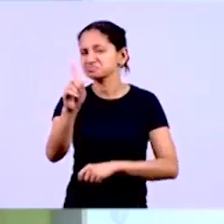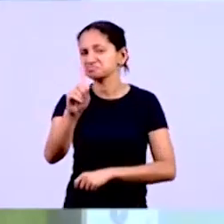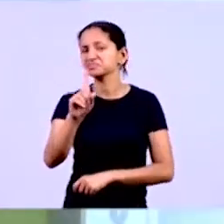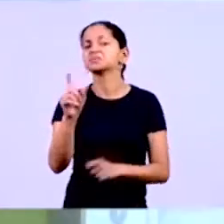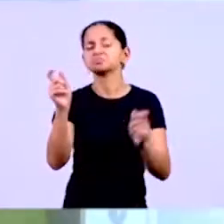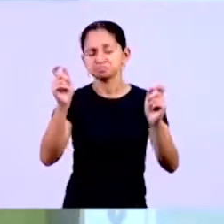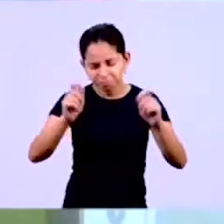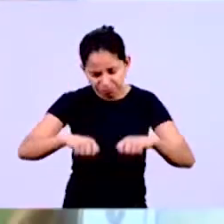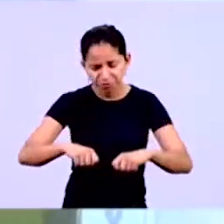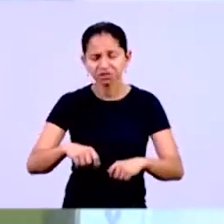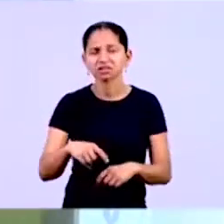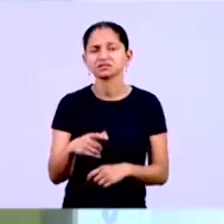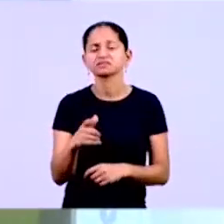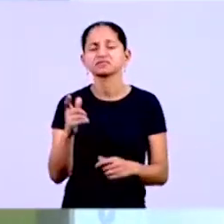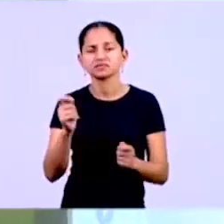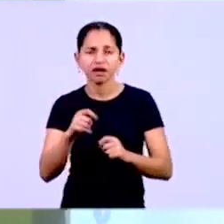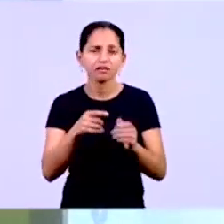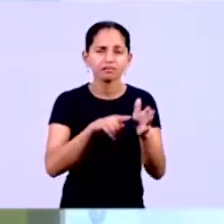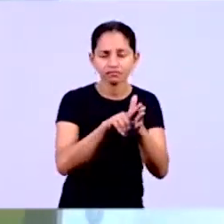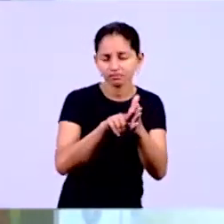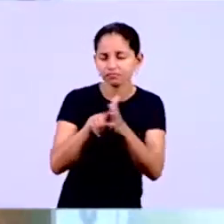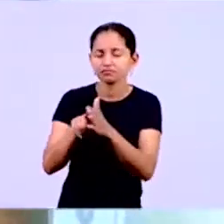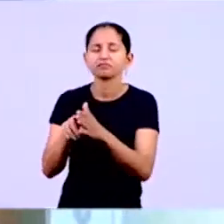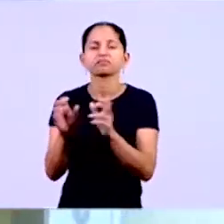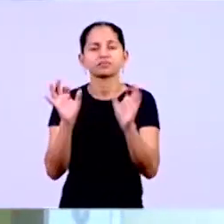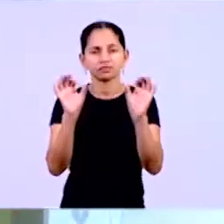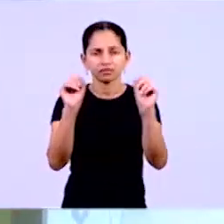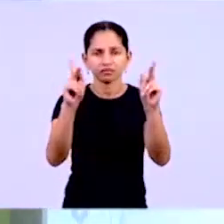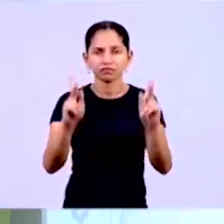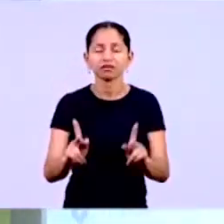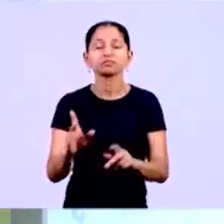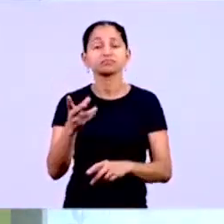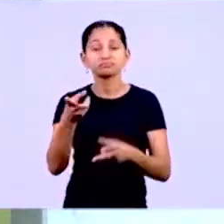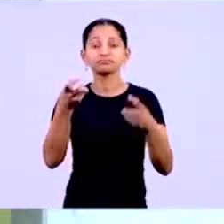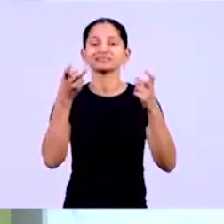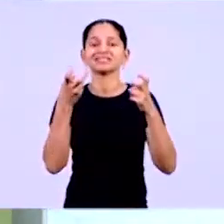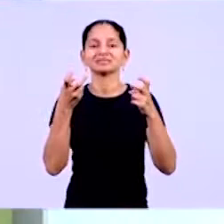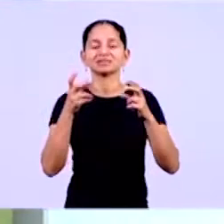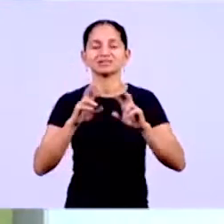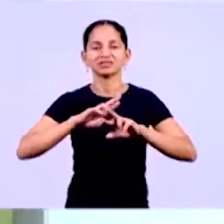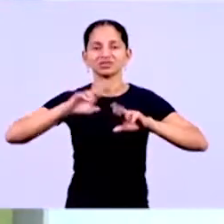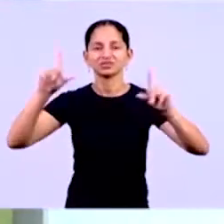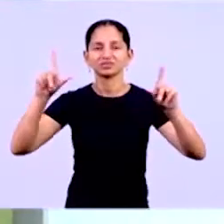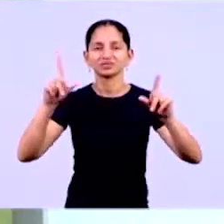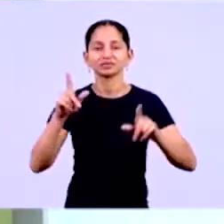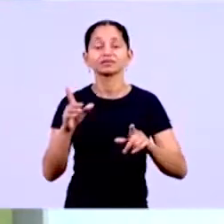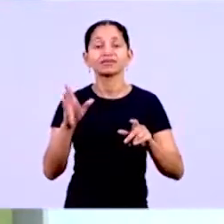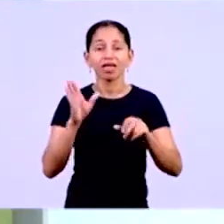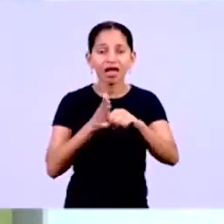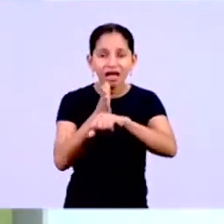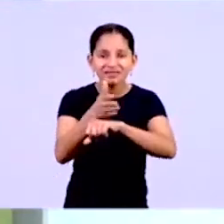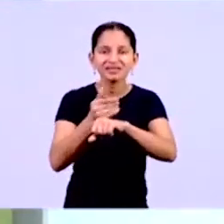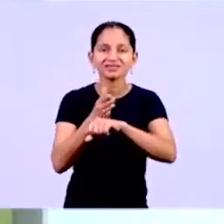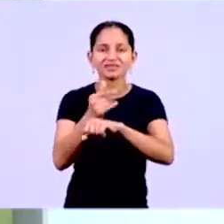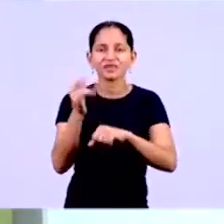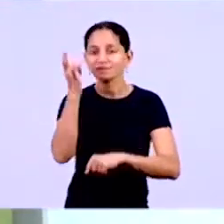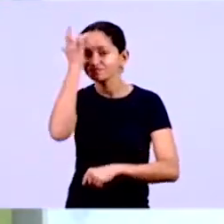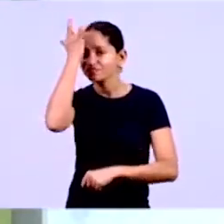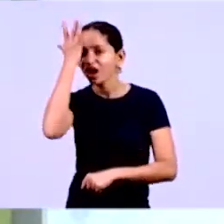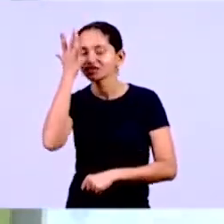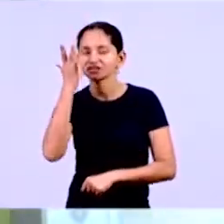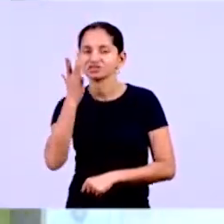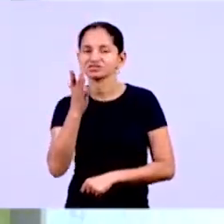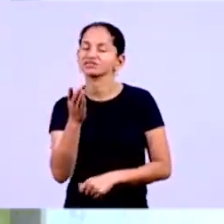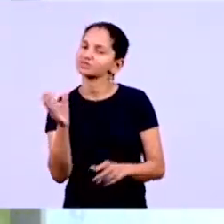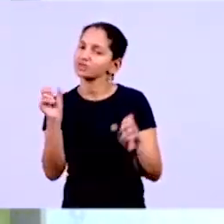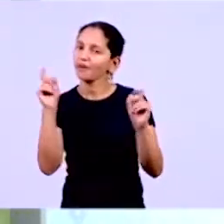atrás, 10 anos atrás, 5 anos atrás, né? Então, para vocês verem que tecnologia está acessível, está evoluindo em todos os